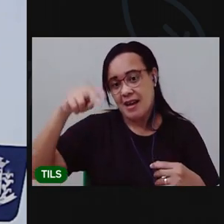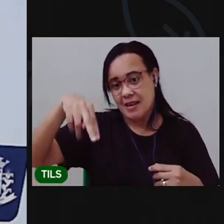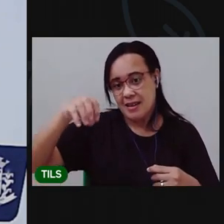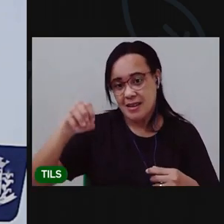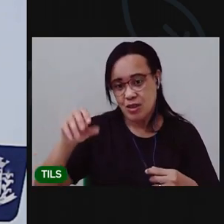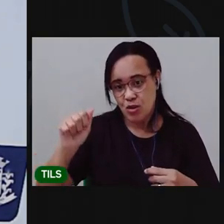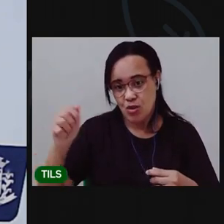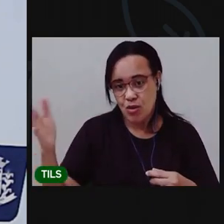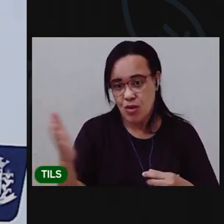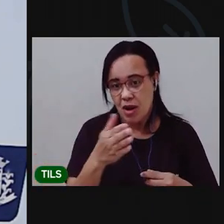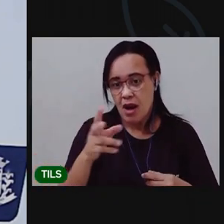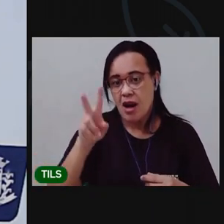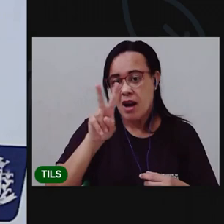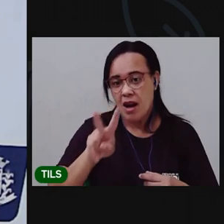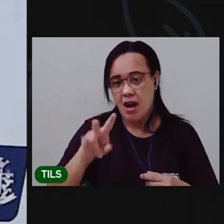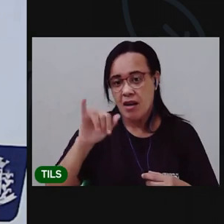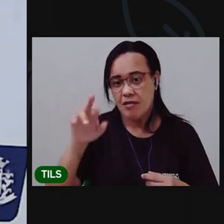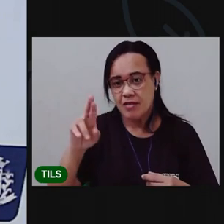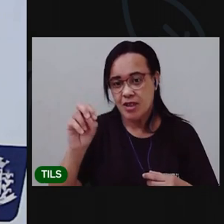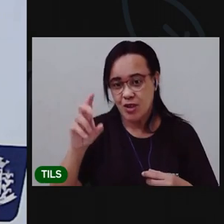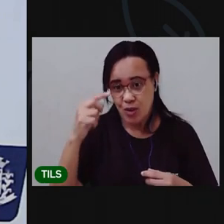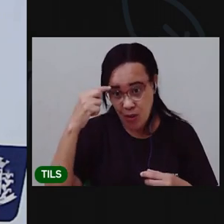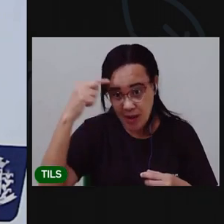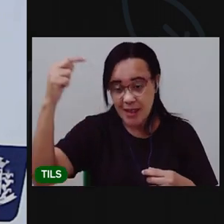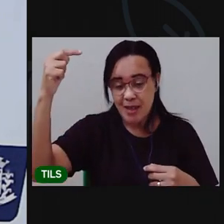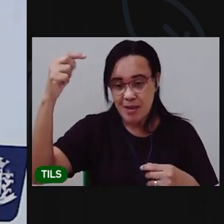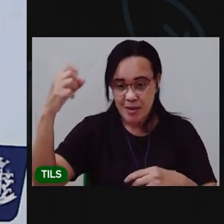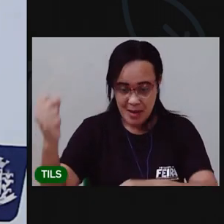que emoções estavam por trás daquela música.